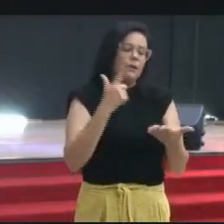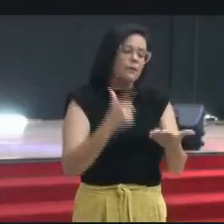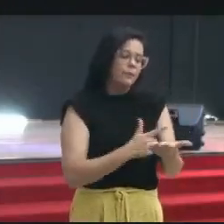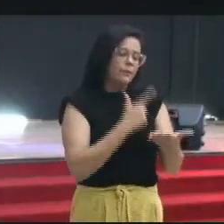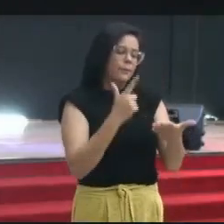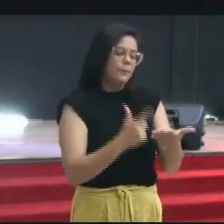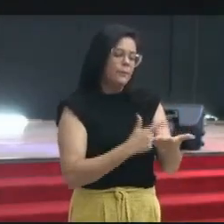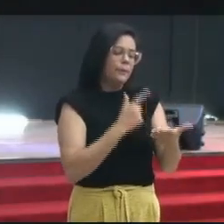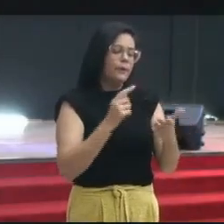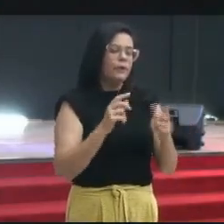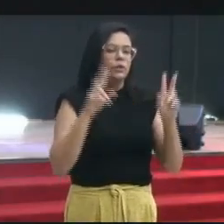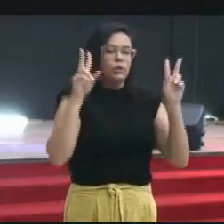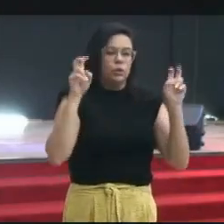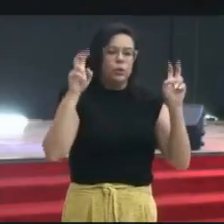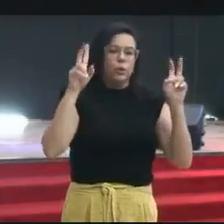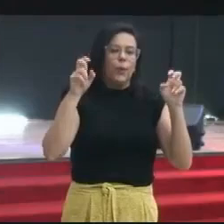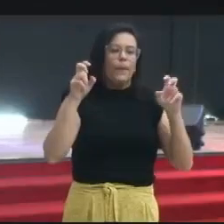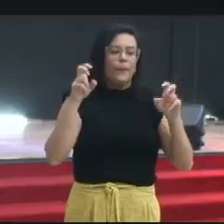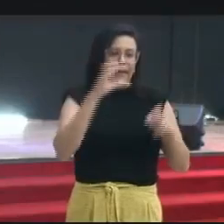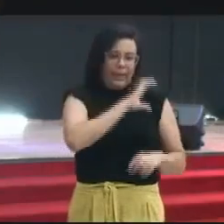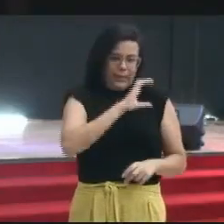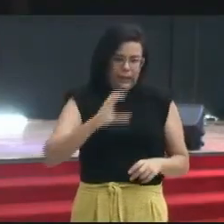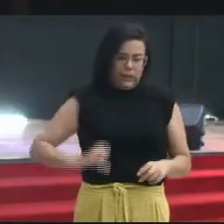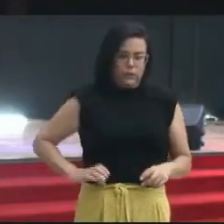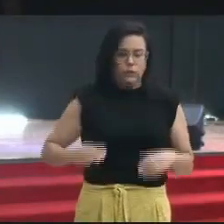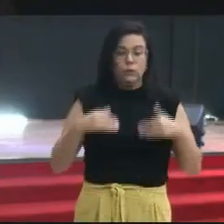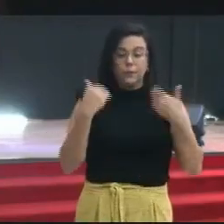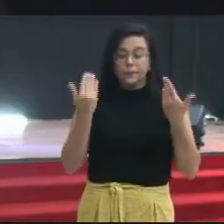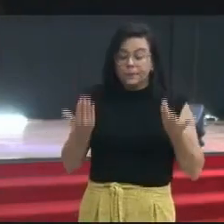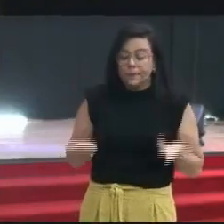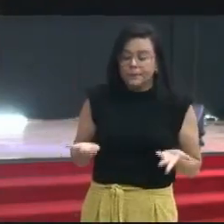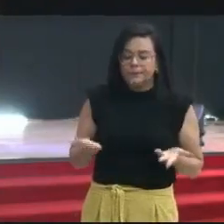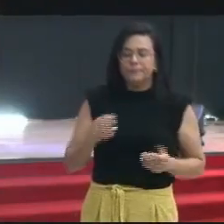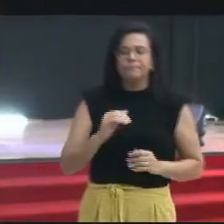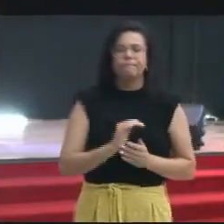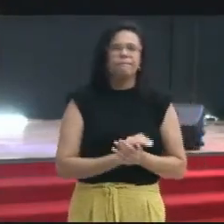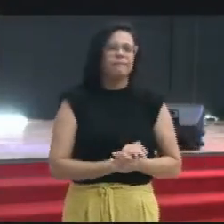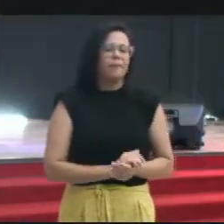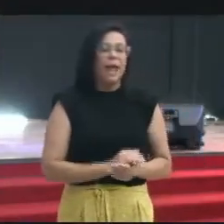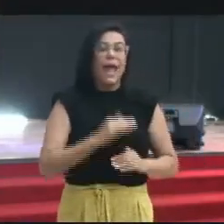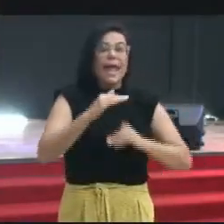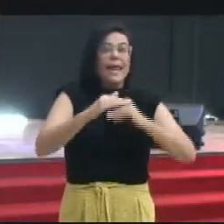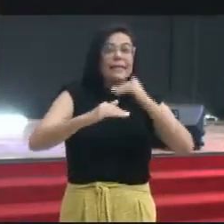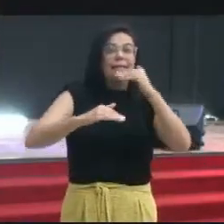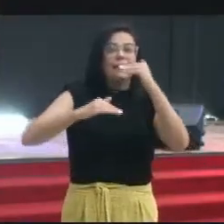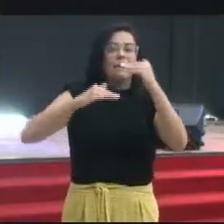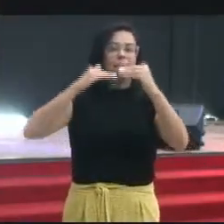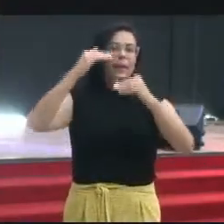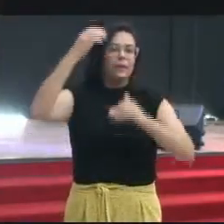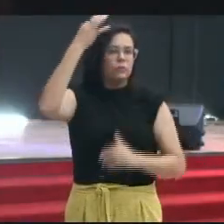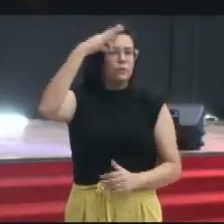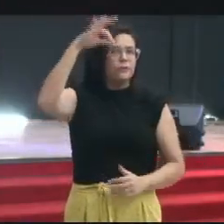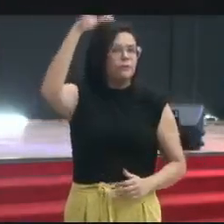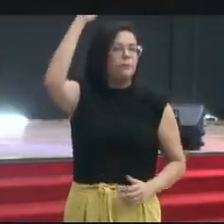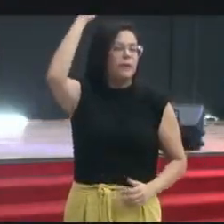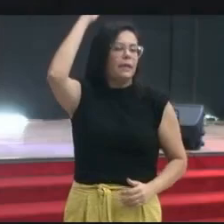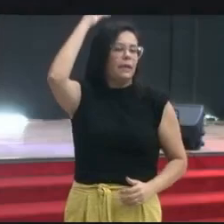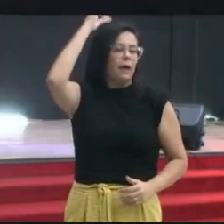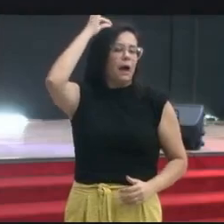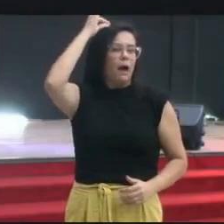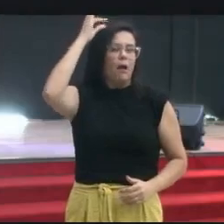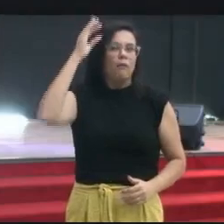Deus? Crescimento espiritual não é algo automático. Crescimento espiritual é